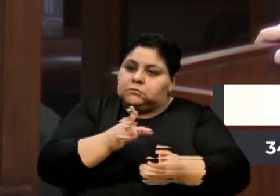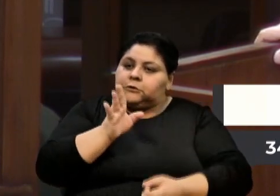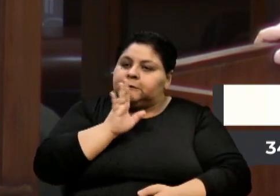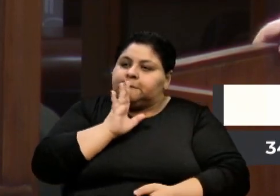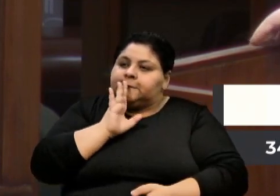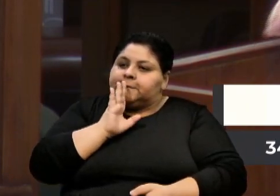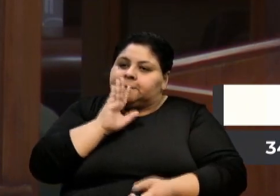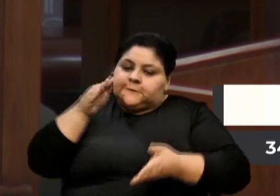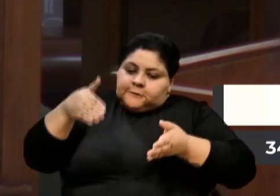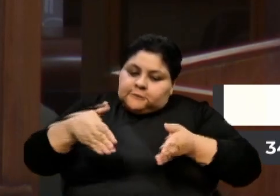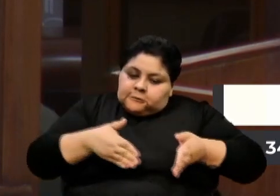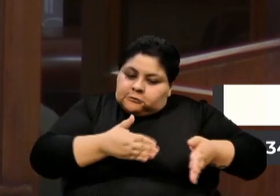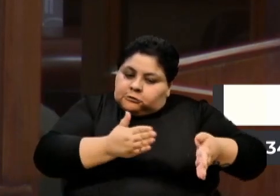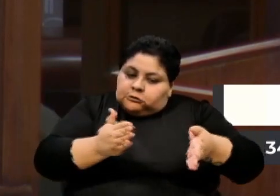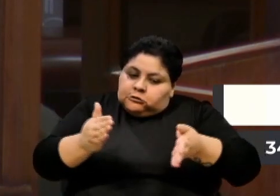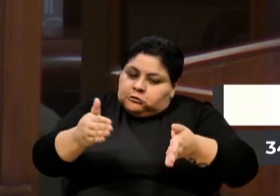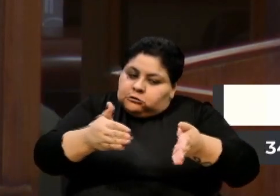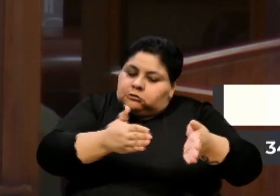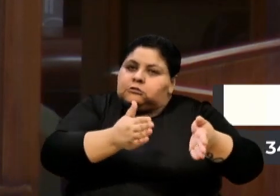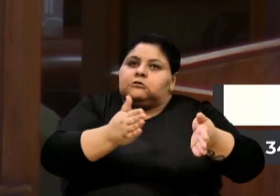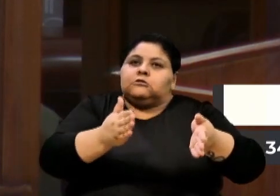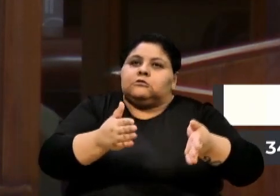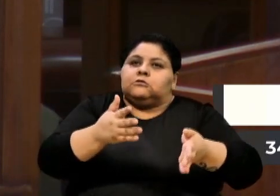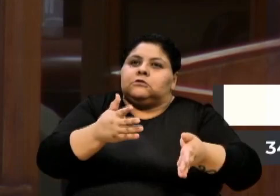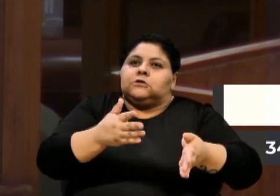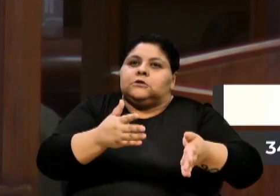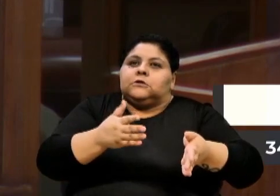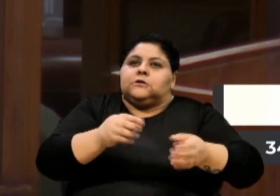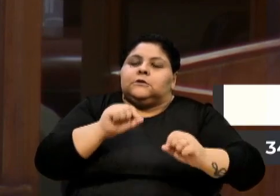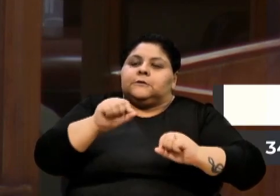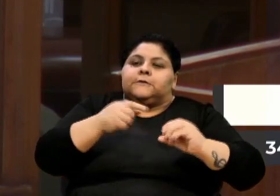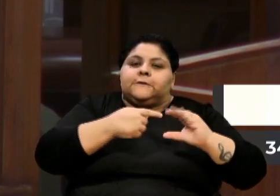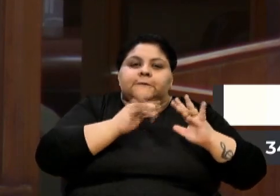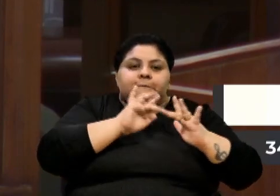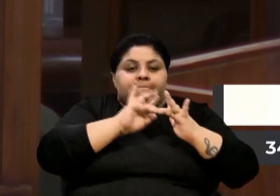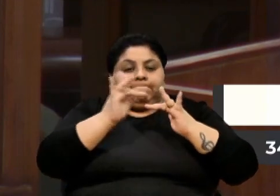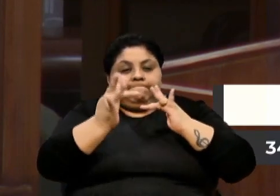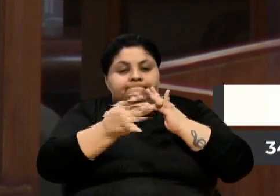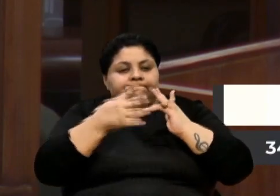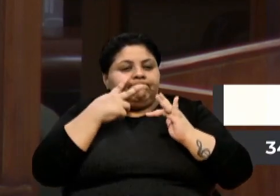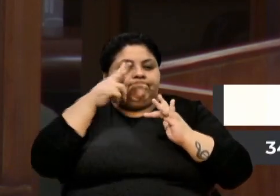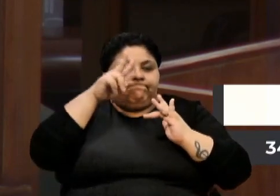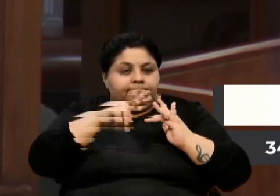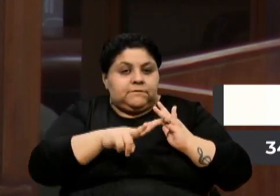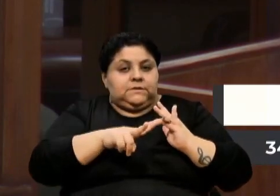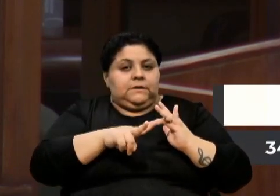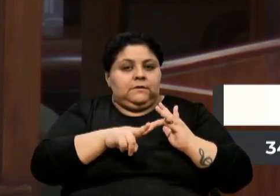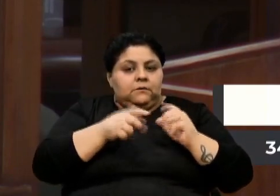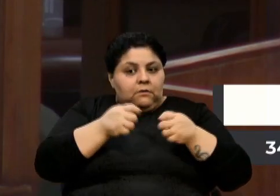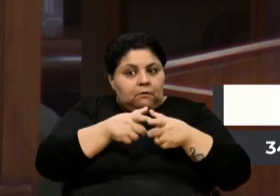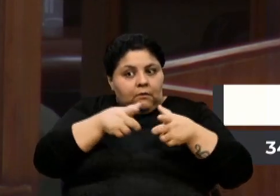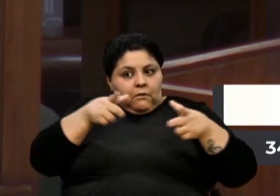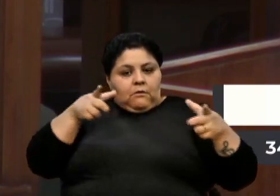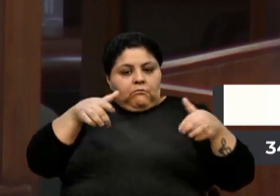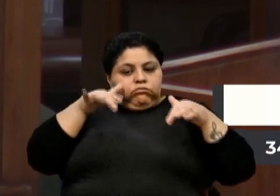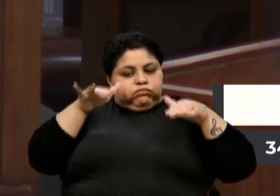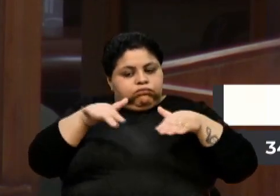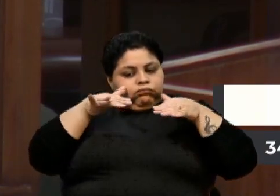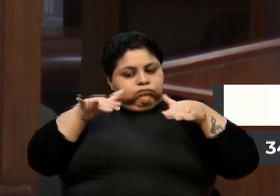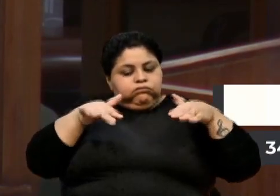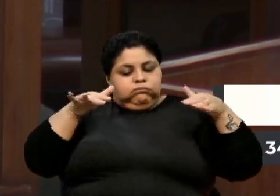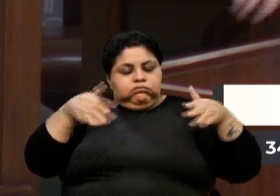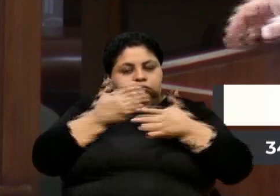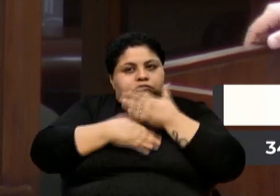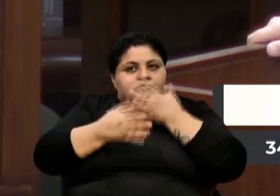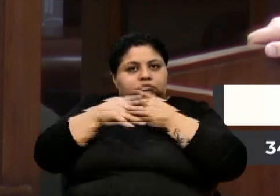Quem acompanha nas redes sociais percebe o aumento da movimentação através dessa equipe coordenada pela CADMA e por todas as pessoas,